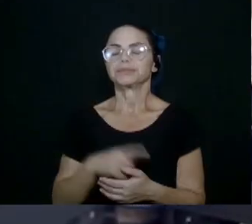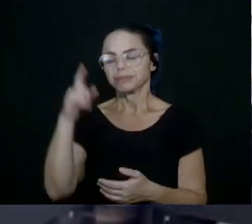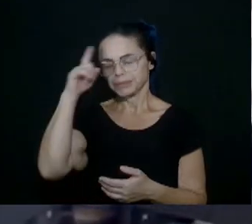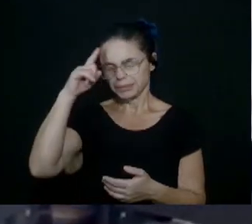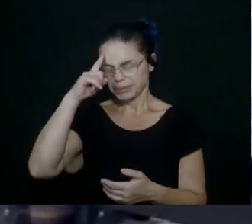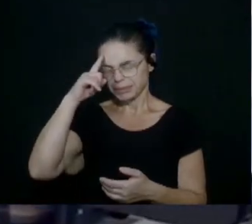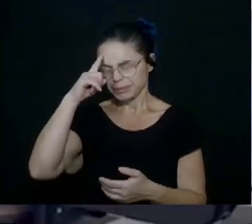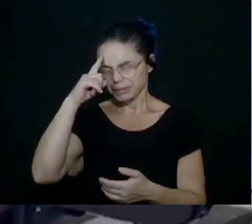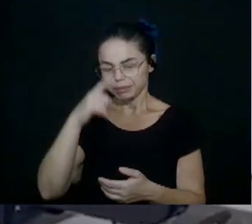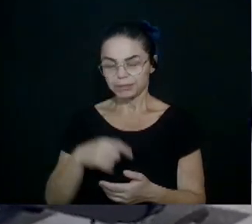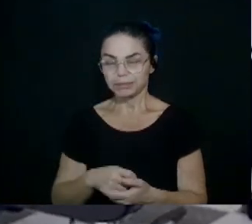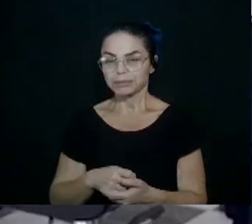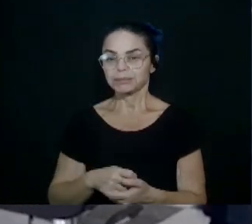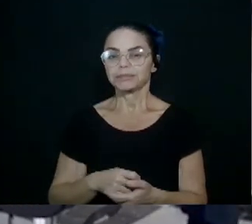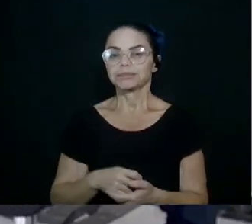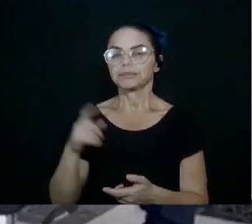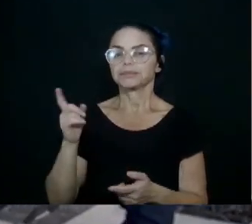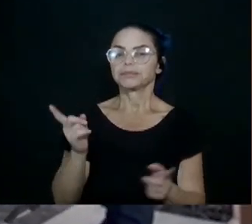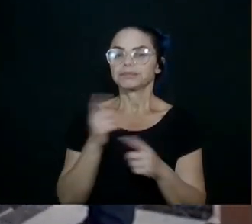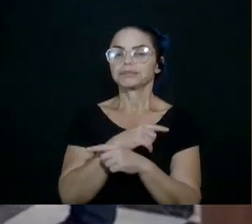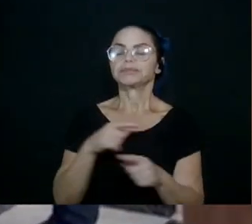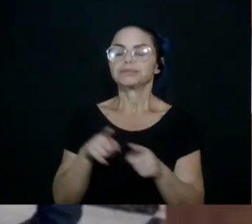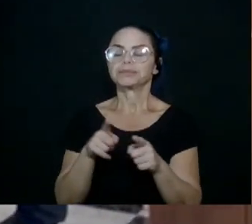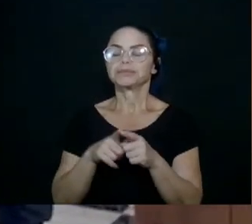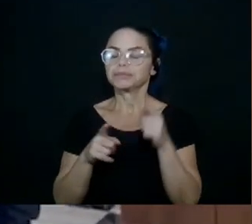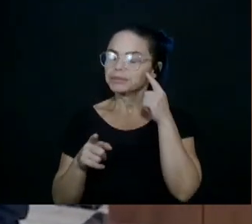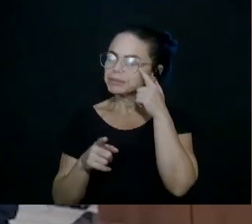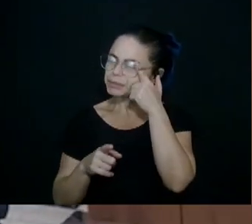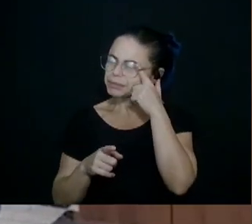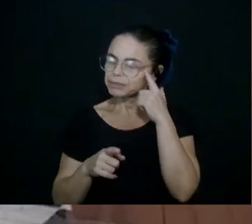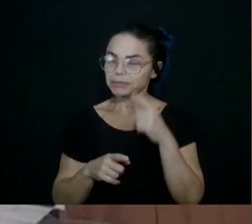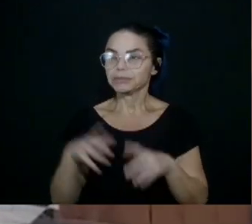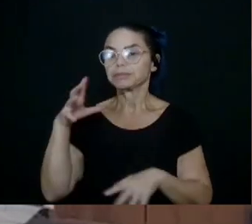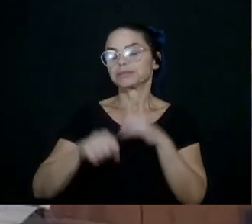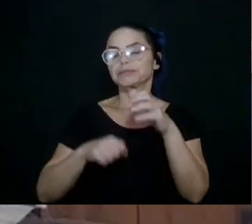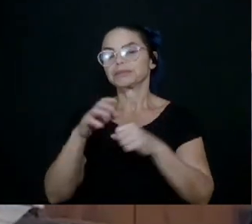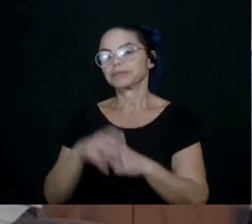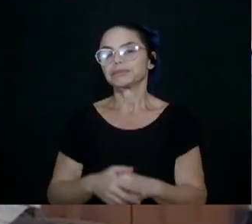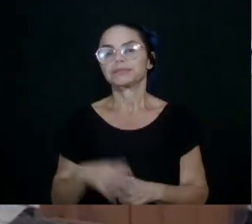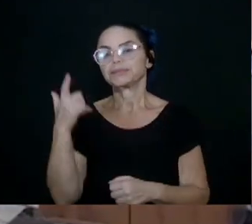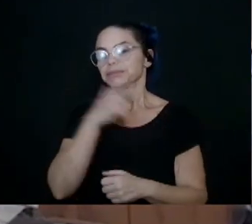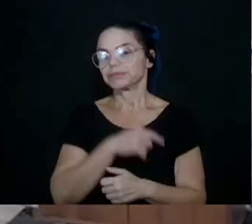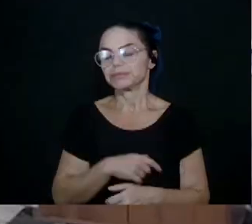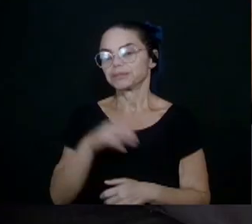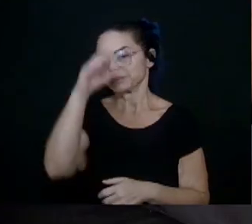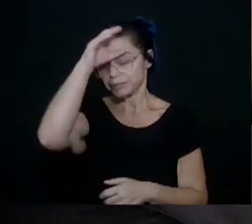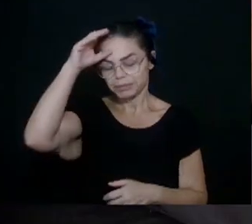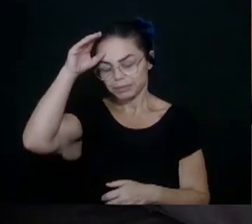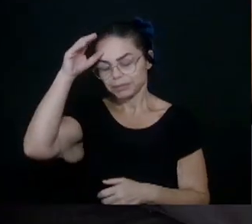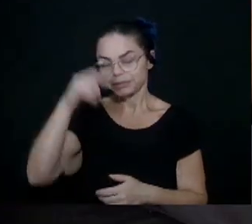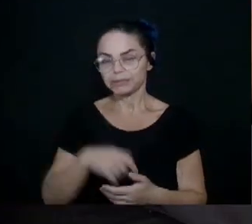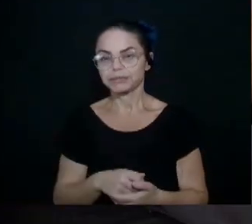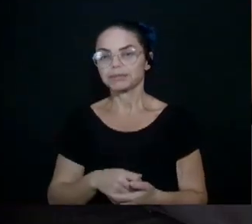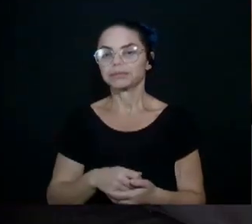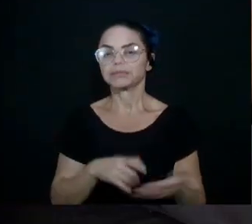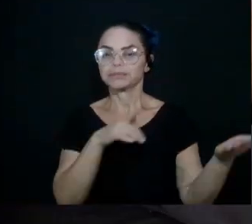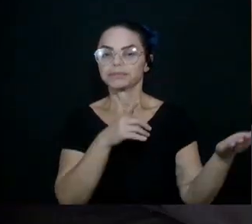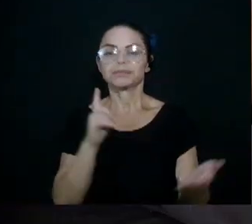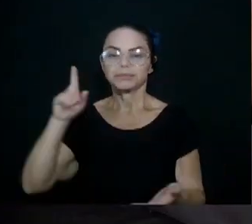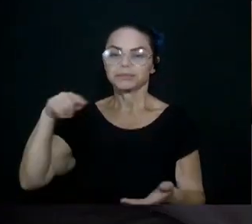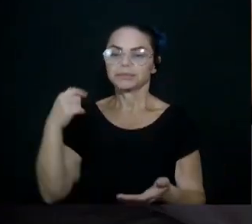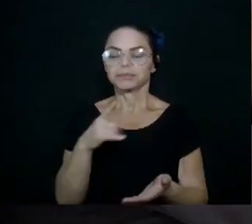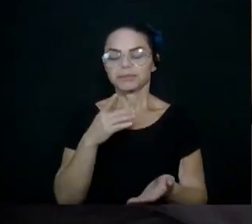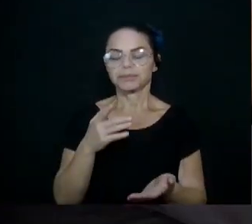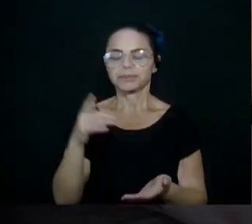por outro lado, você também teve que conquistar os clientes. Você trouxe a sua carteira lá do outro salão. Sim.